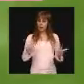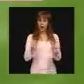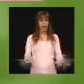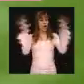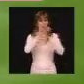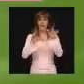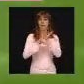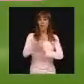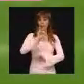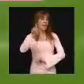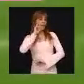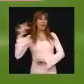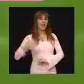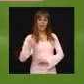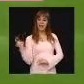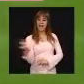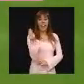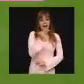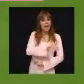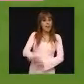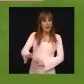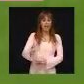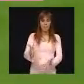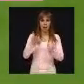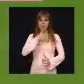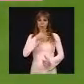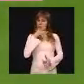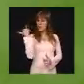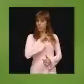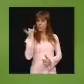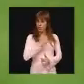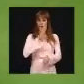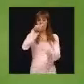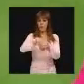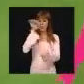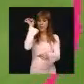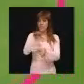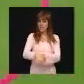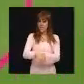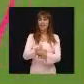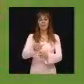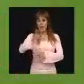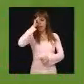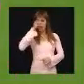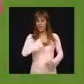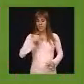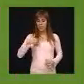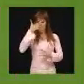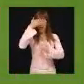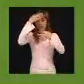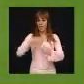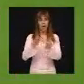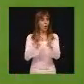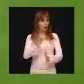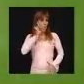Uma nova lei que defenda o direito de cada criança a ser desejada e feliz. Votar sim para respeitar a saúde e a